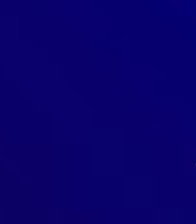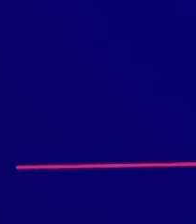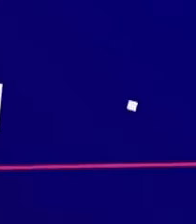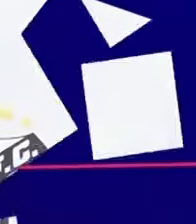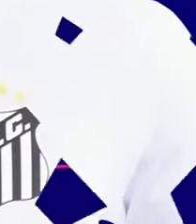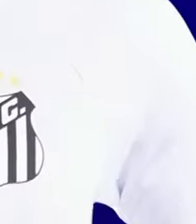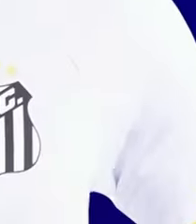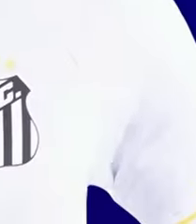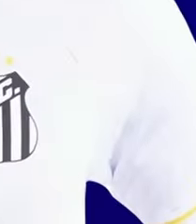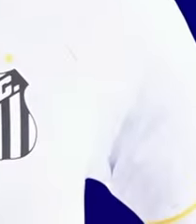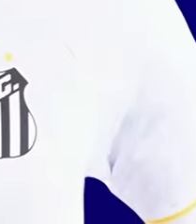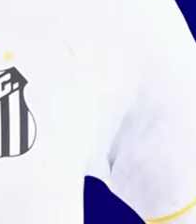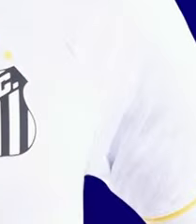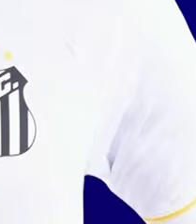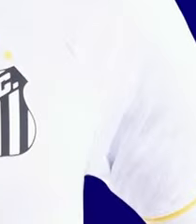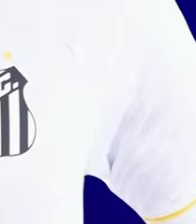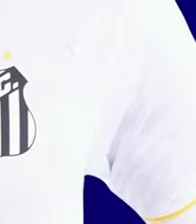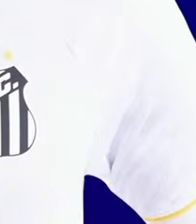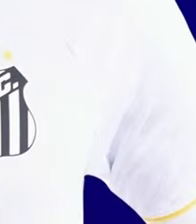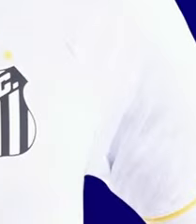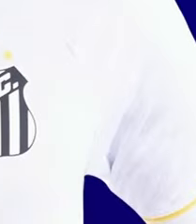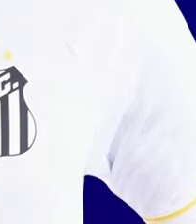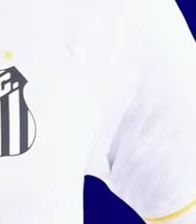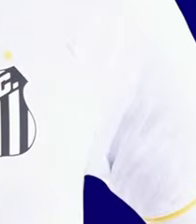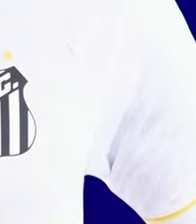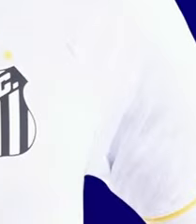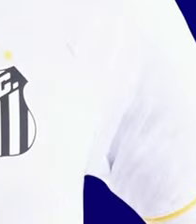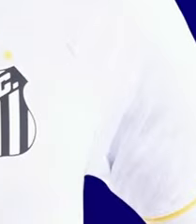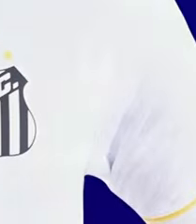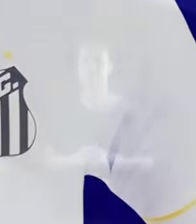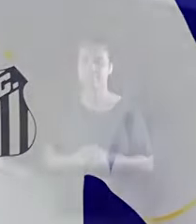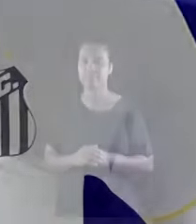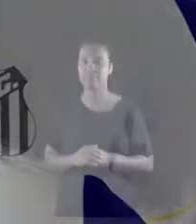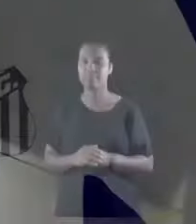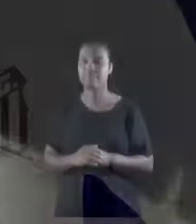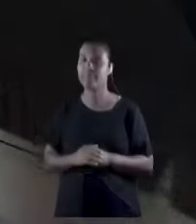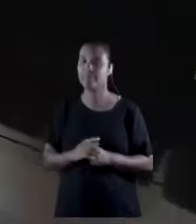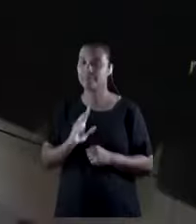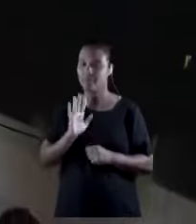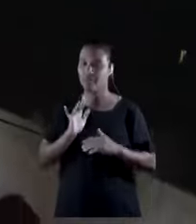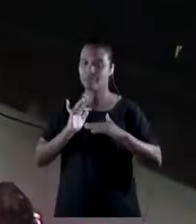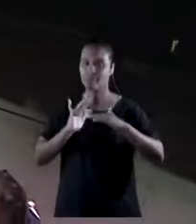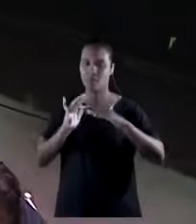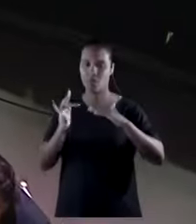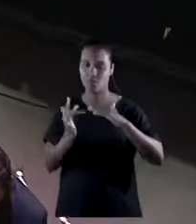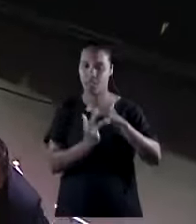Diego Pituca, que foi eleito pelos torcedores nas redes sociais do Paulistão com